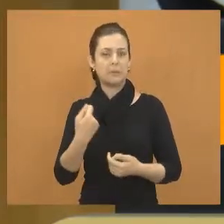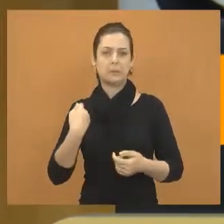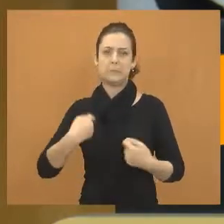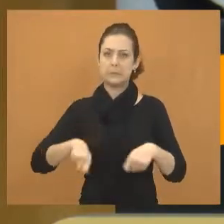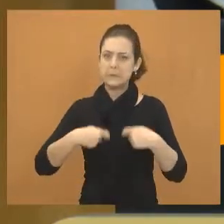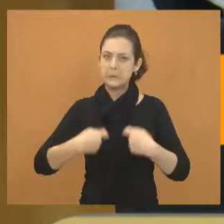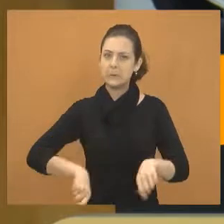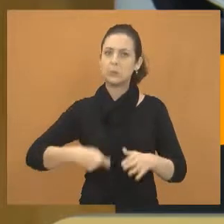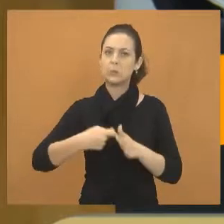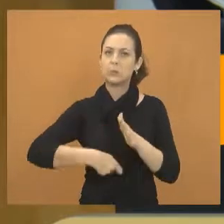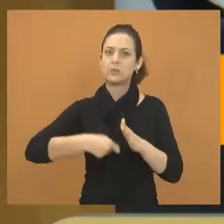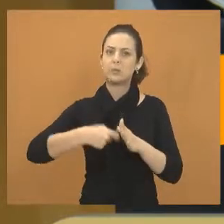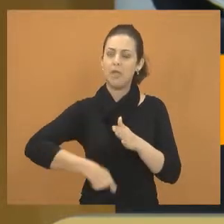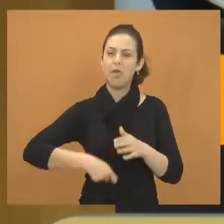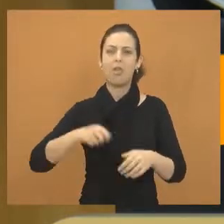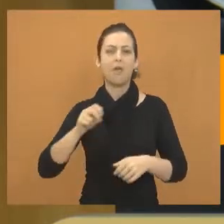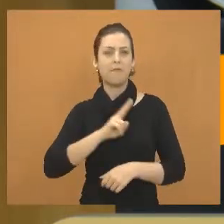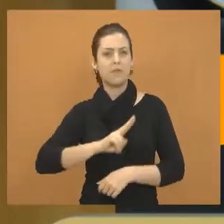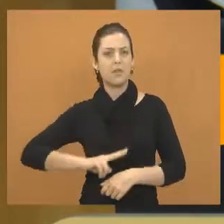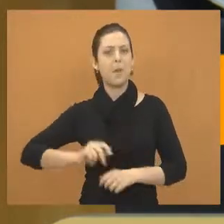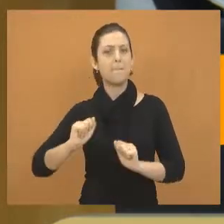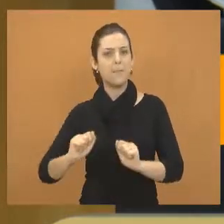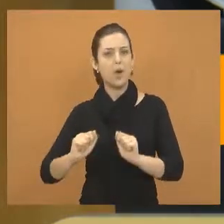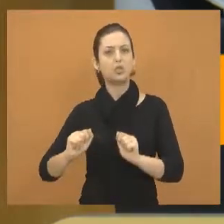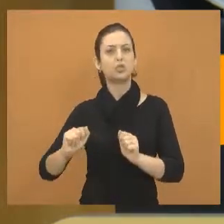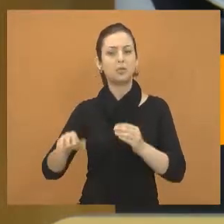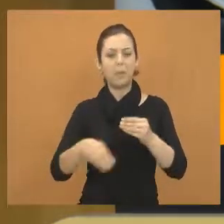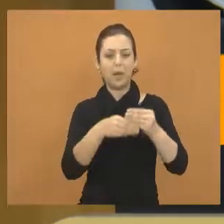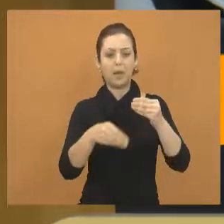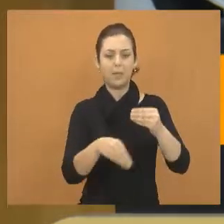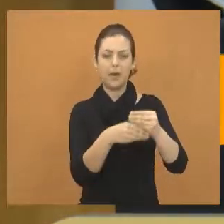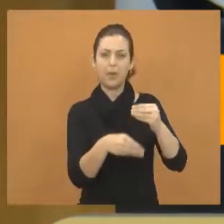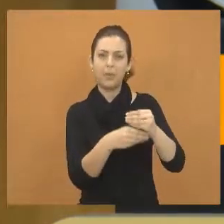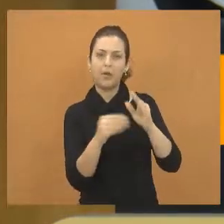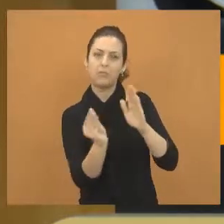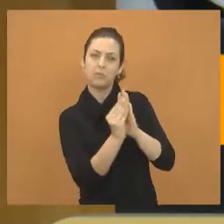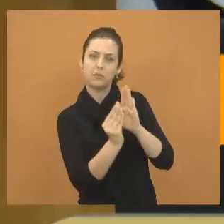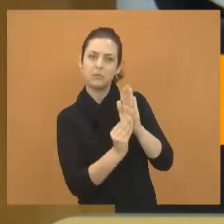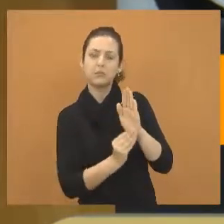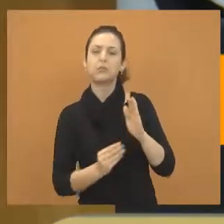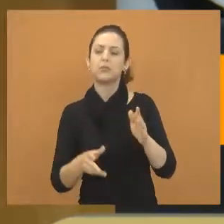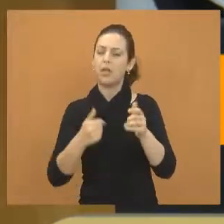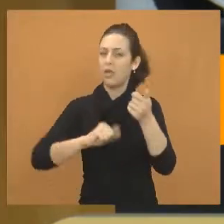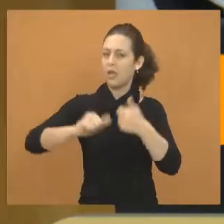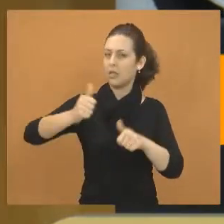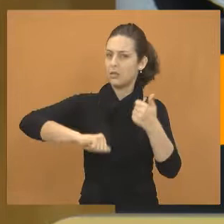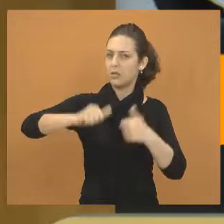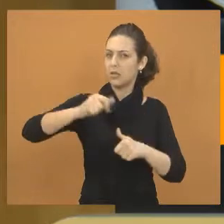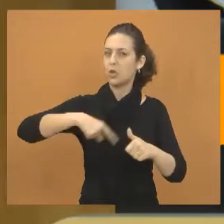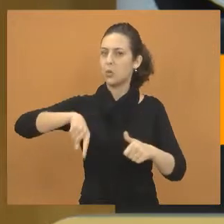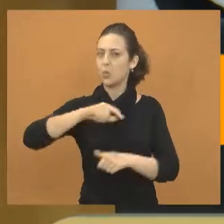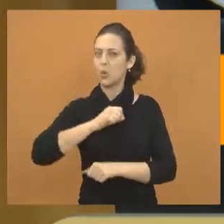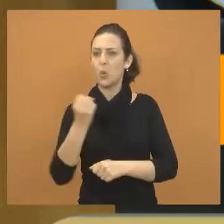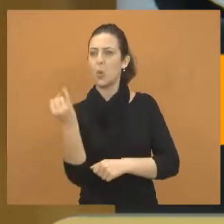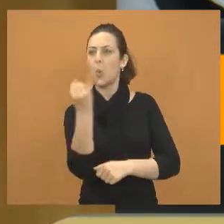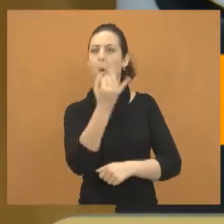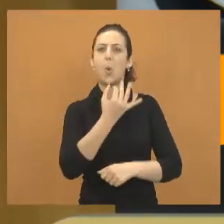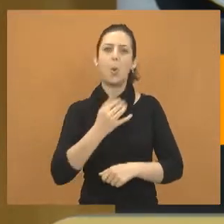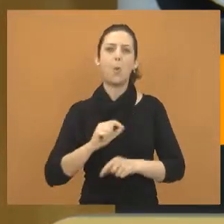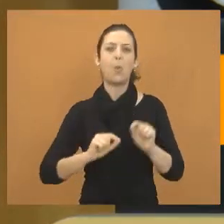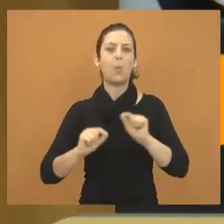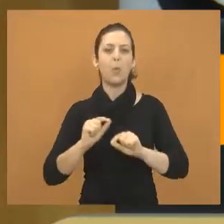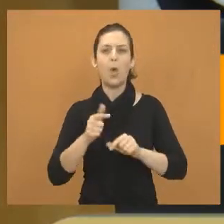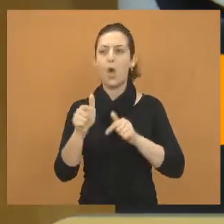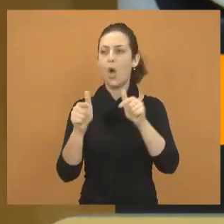batalhar, e o vereador pode fazer emendas no plano plurianual. Nós estamos analisando aqui de quais